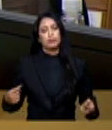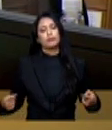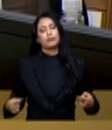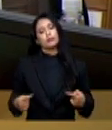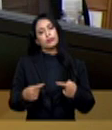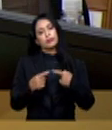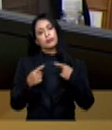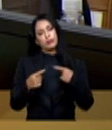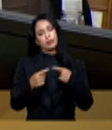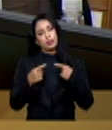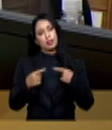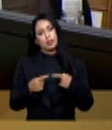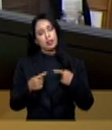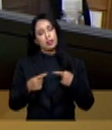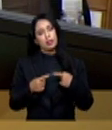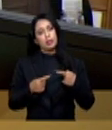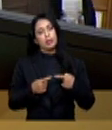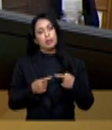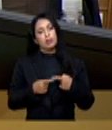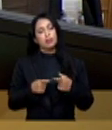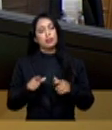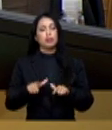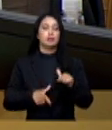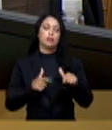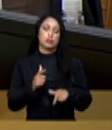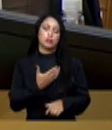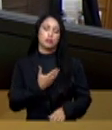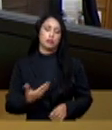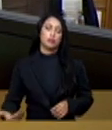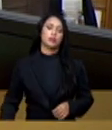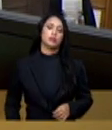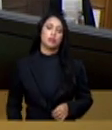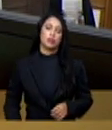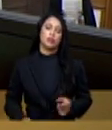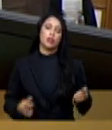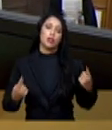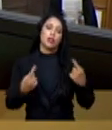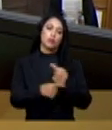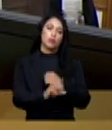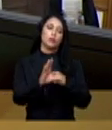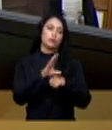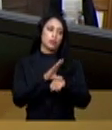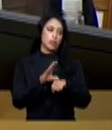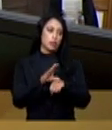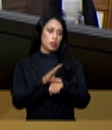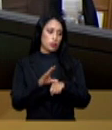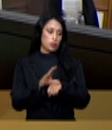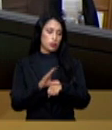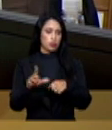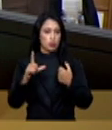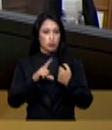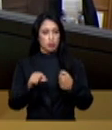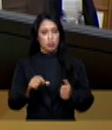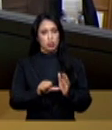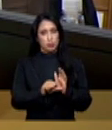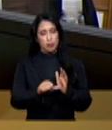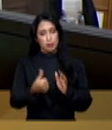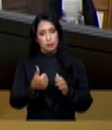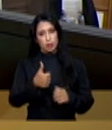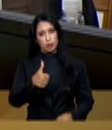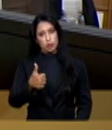concordância do titular do serviço público Viola da Constituição os artigos